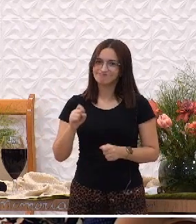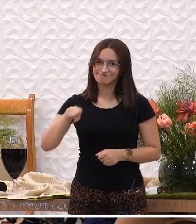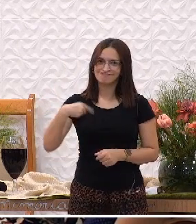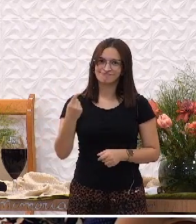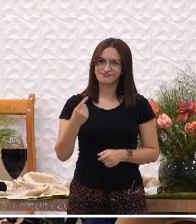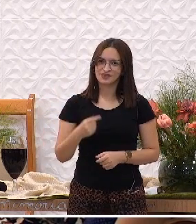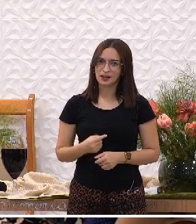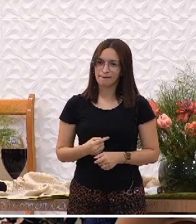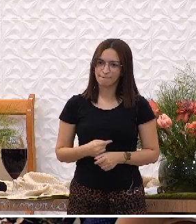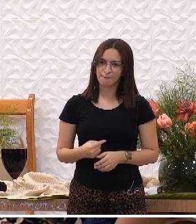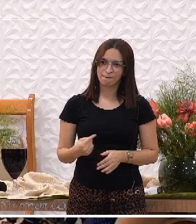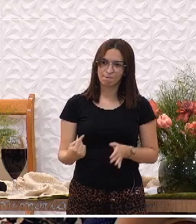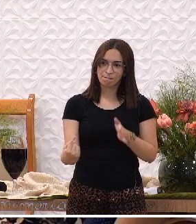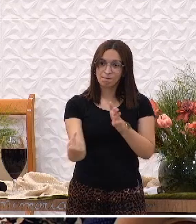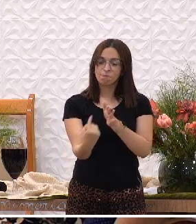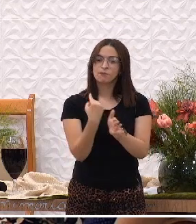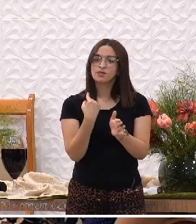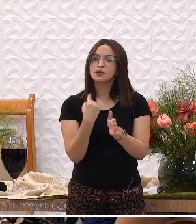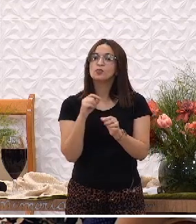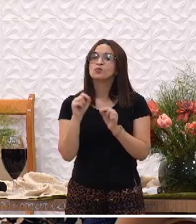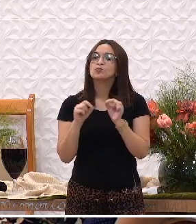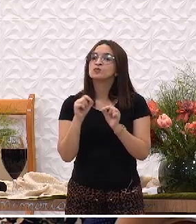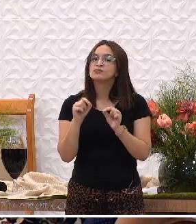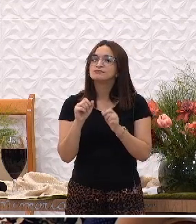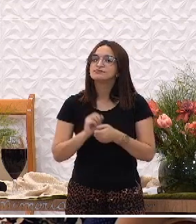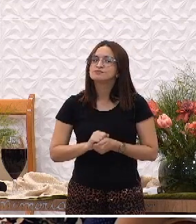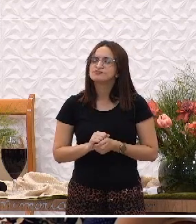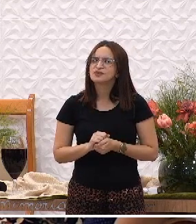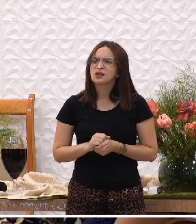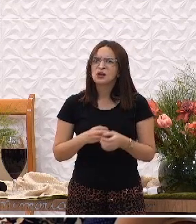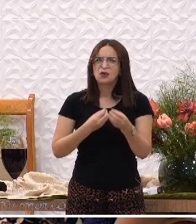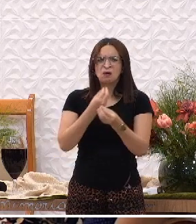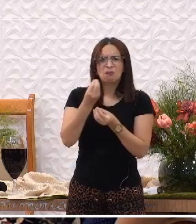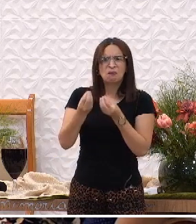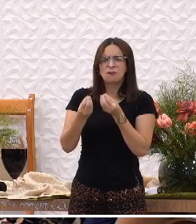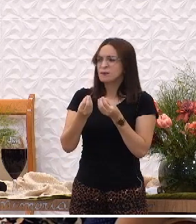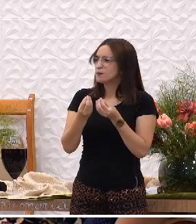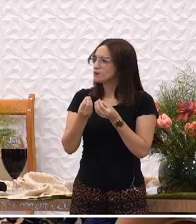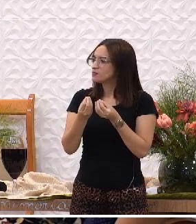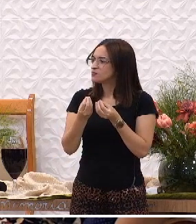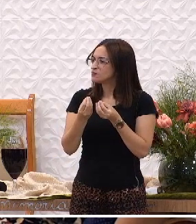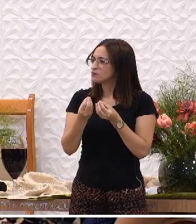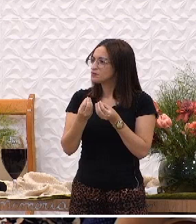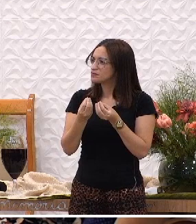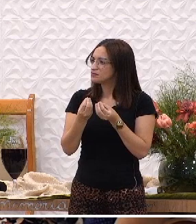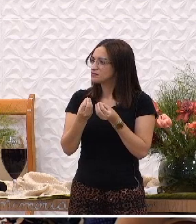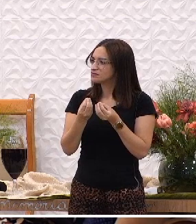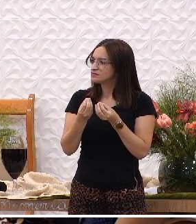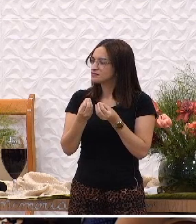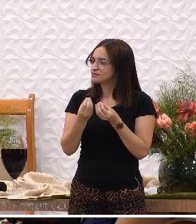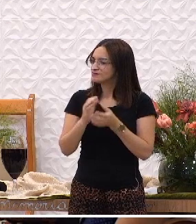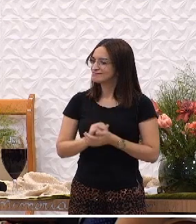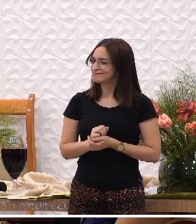Outra pergunta aí da Confissão de Fé que diz o seguinte: como se alimentam? Eu acabei de perceber que eu botei outra pergunta e eu não li a pergunta,